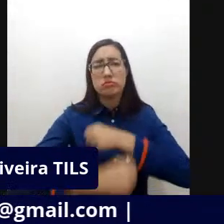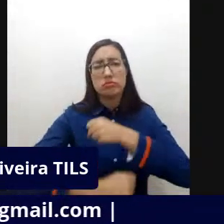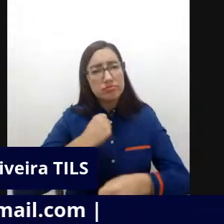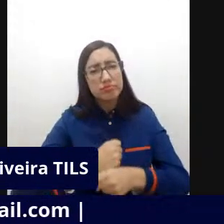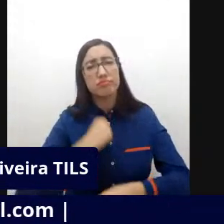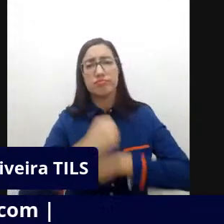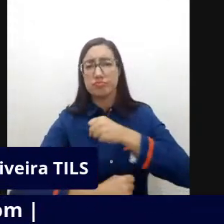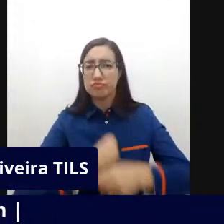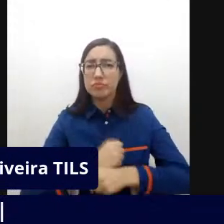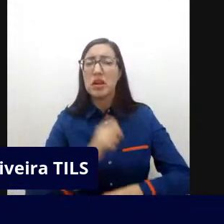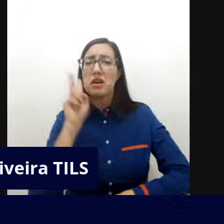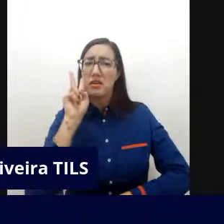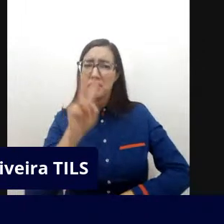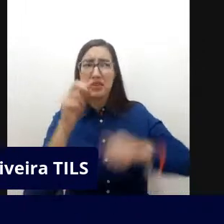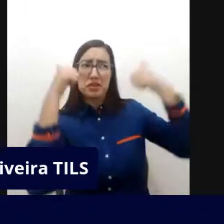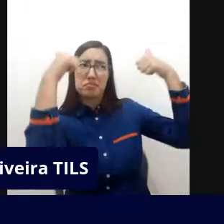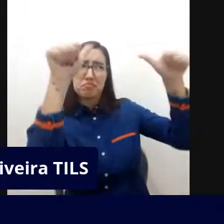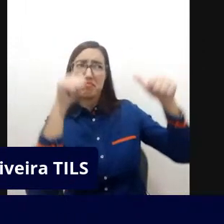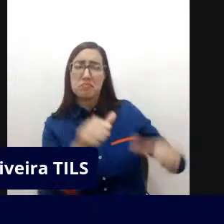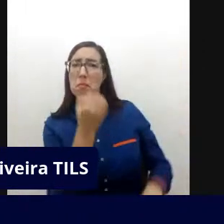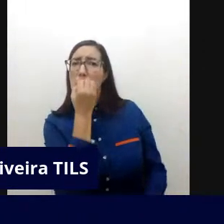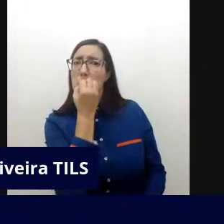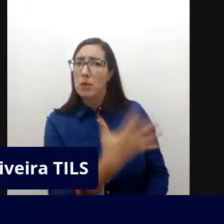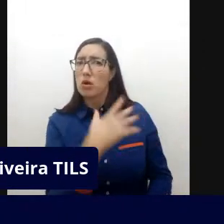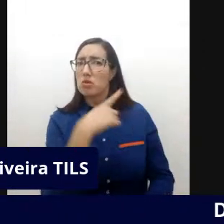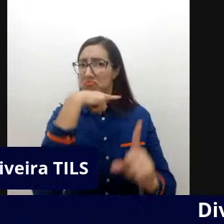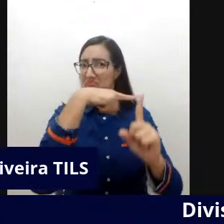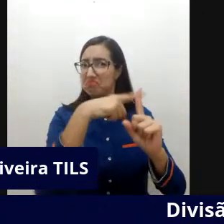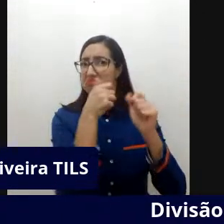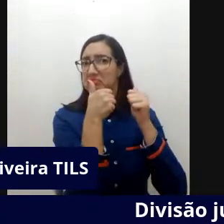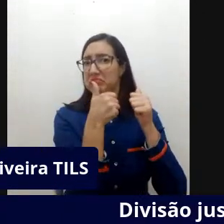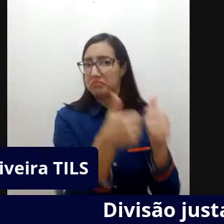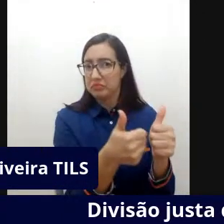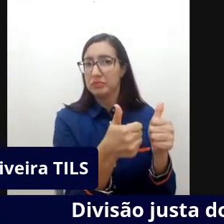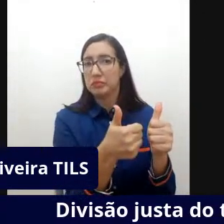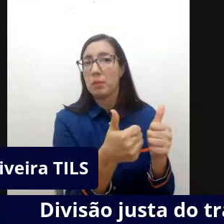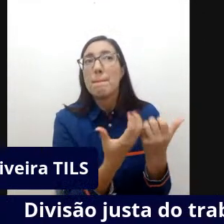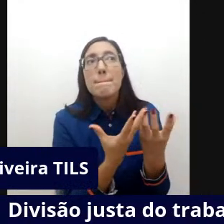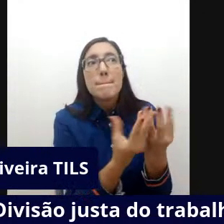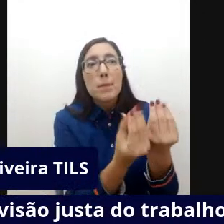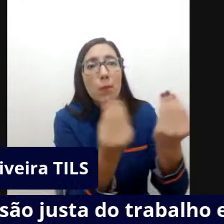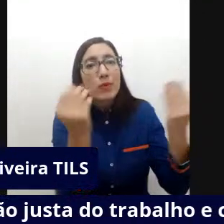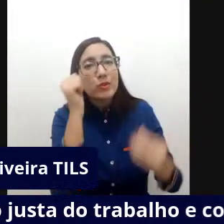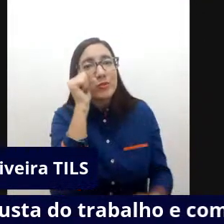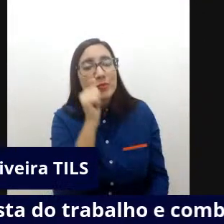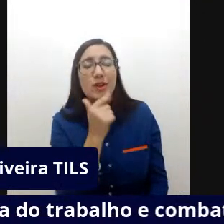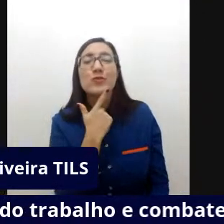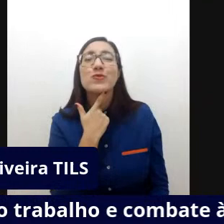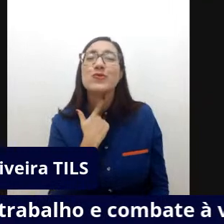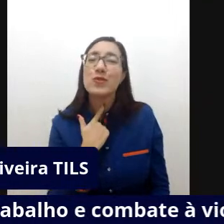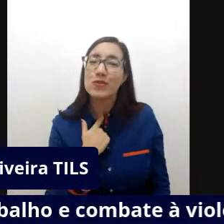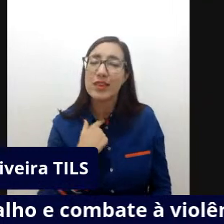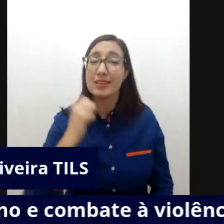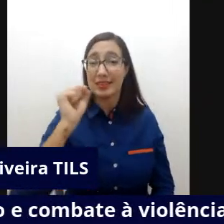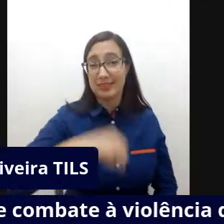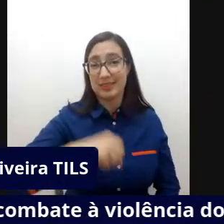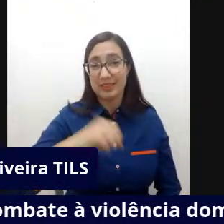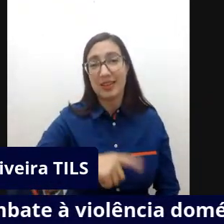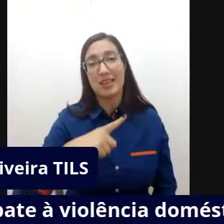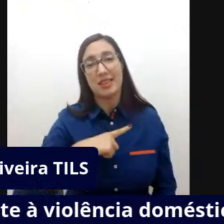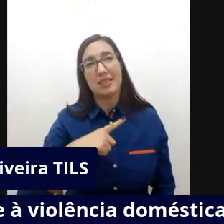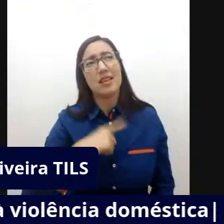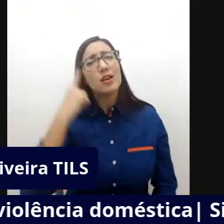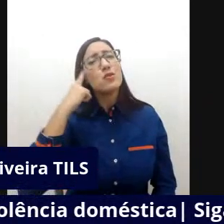bom. E assim, eu acho que muitas mulheres gostariam, sim, de ter um tempo só para elas, um tempo onde